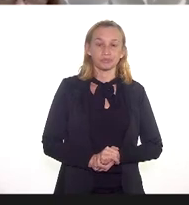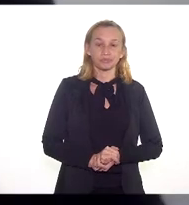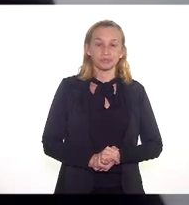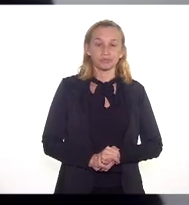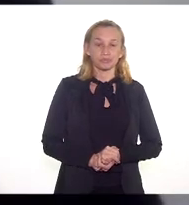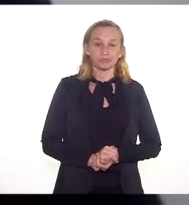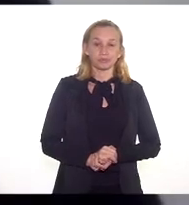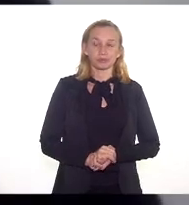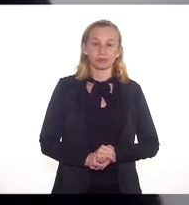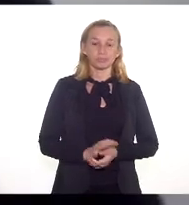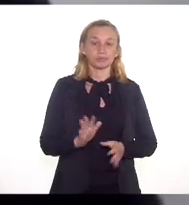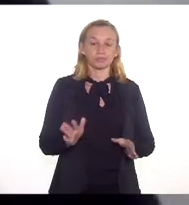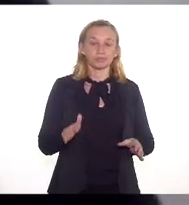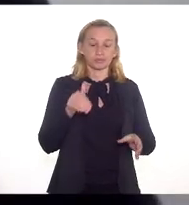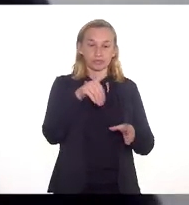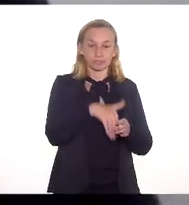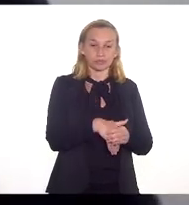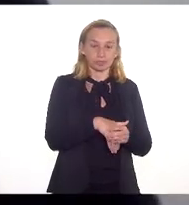Como vota, então,